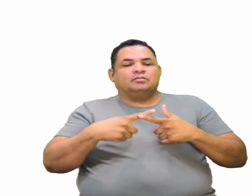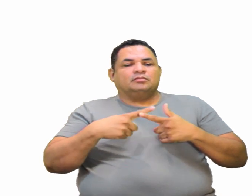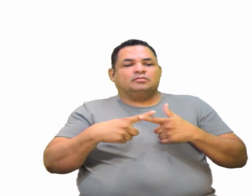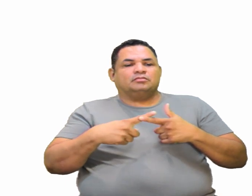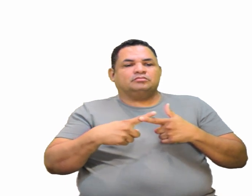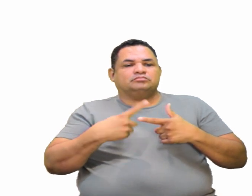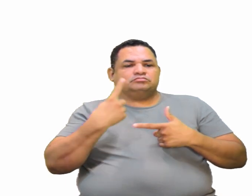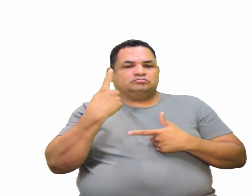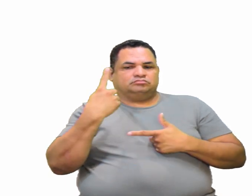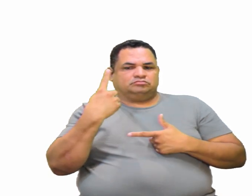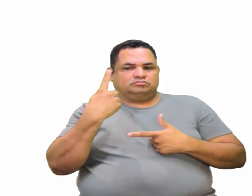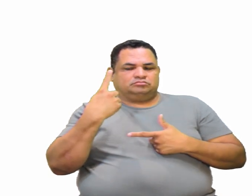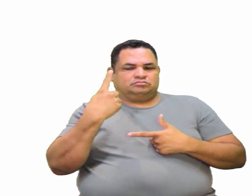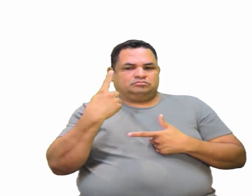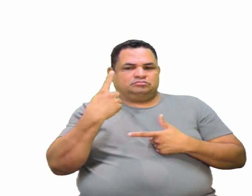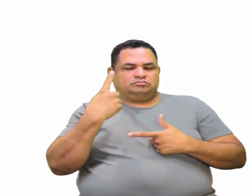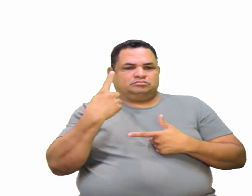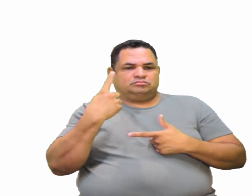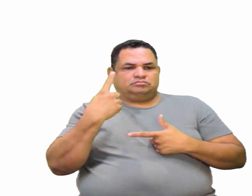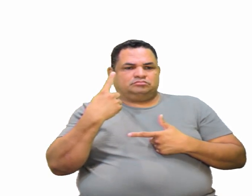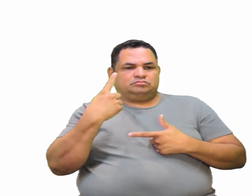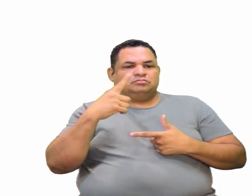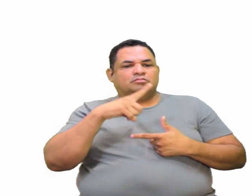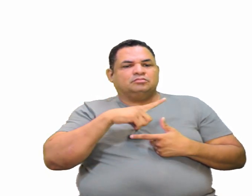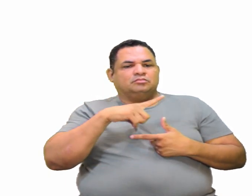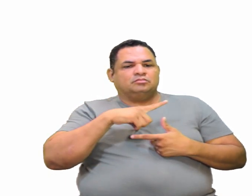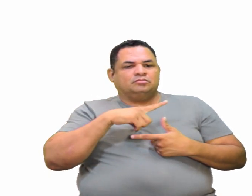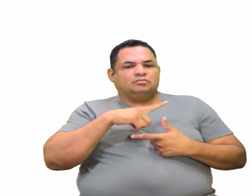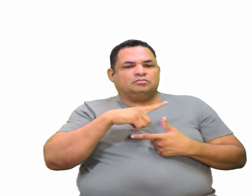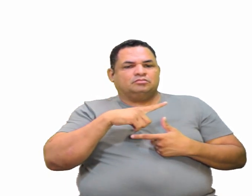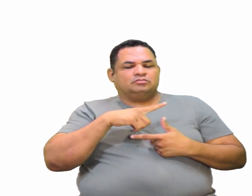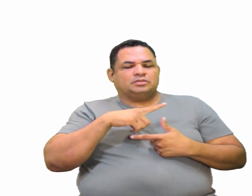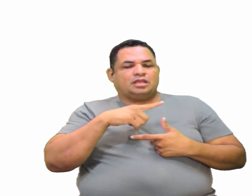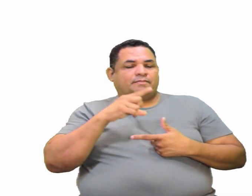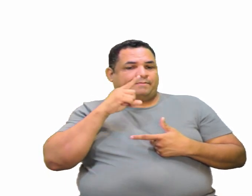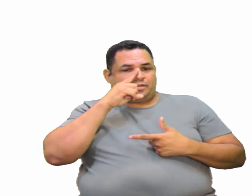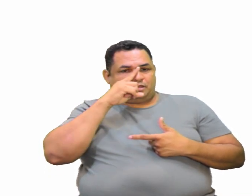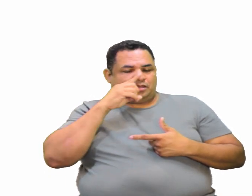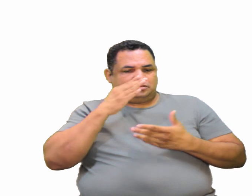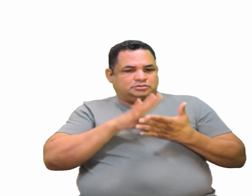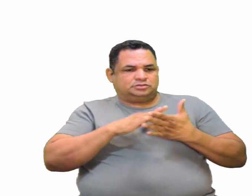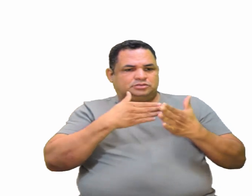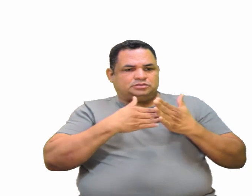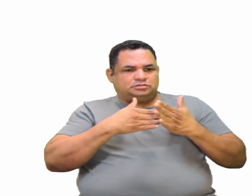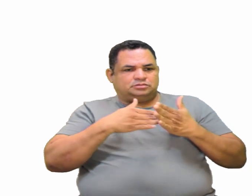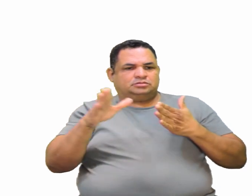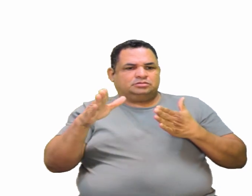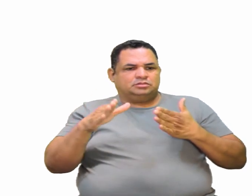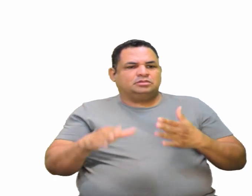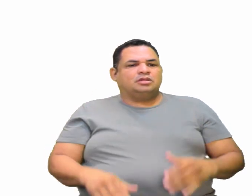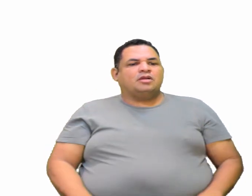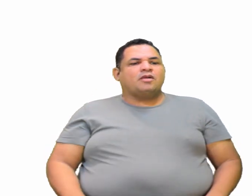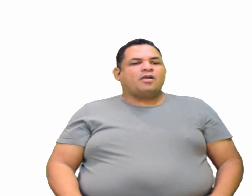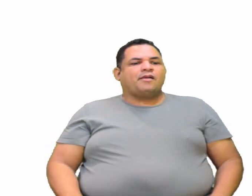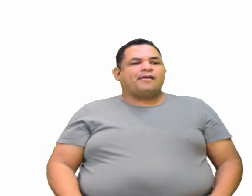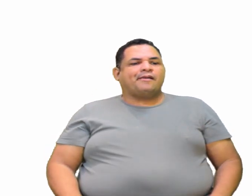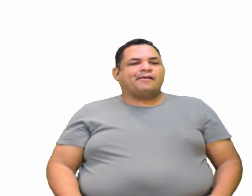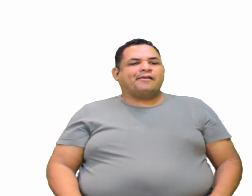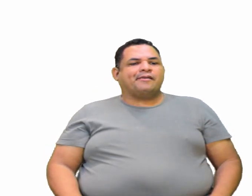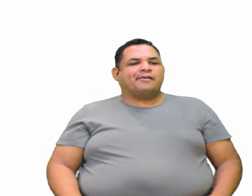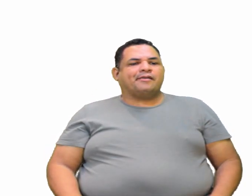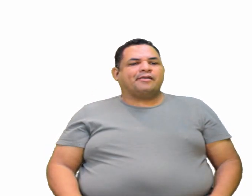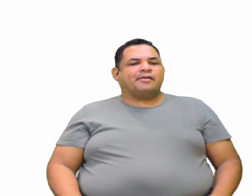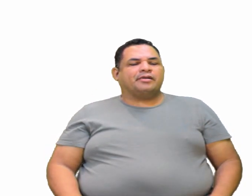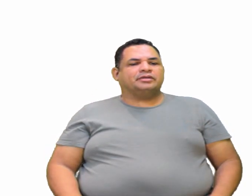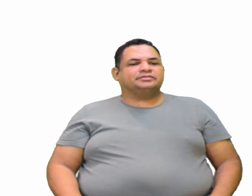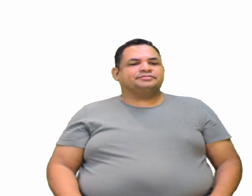só uma, né, põe risco. Então já corta aí, já elimina.